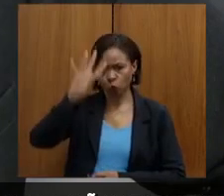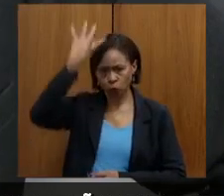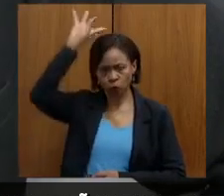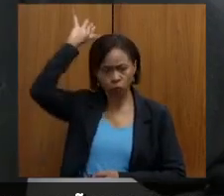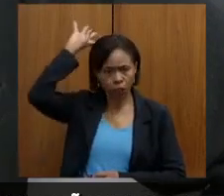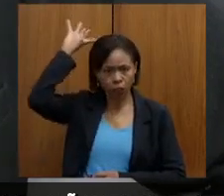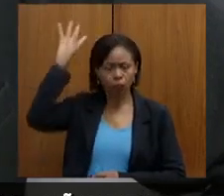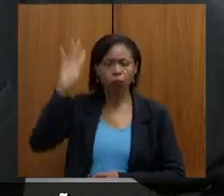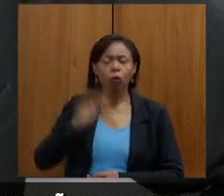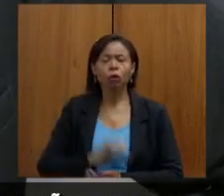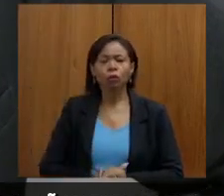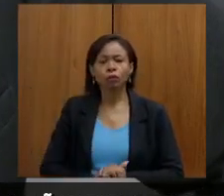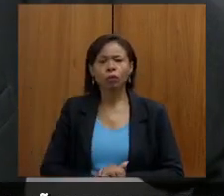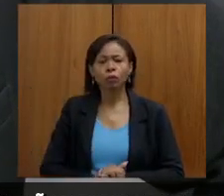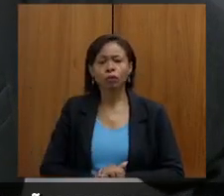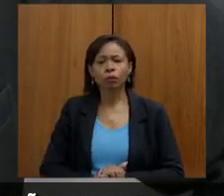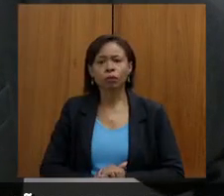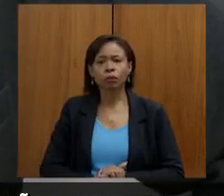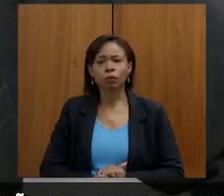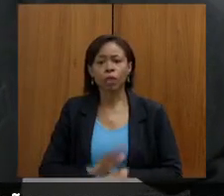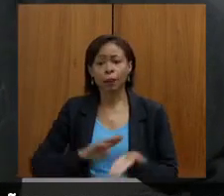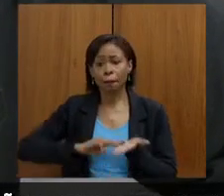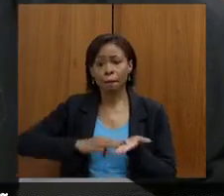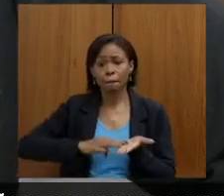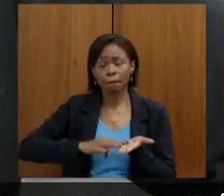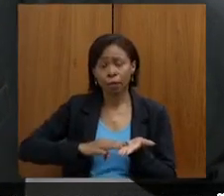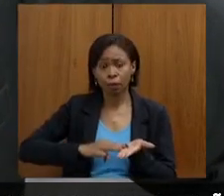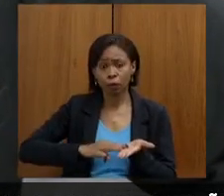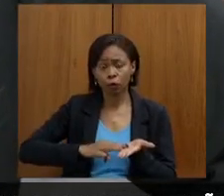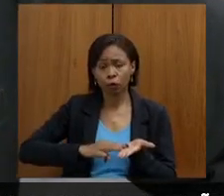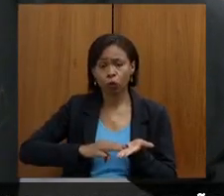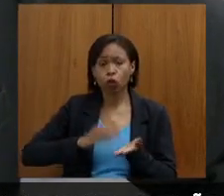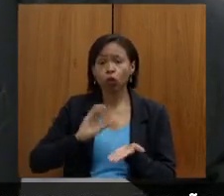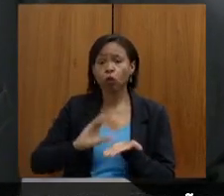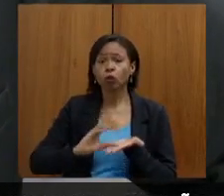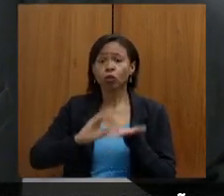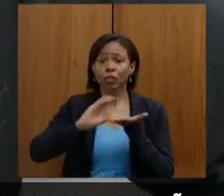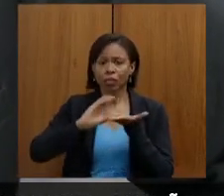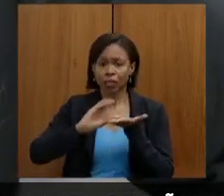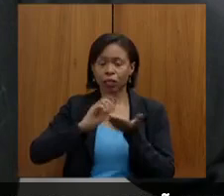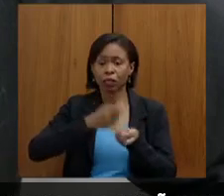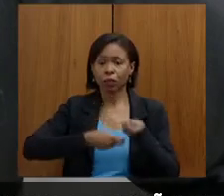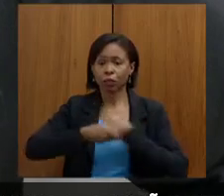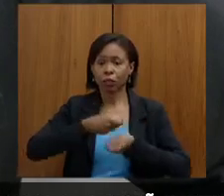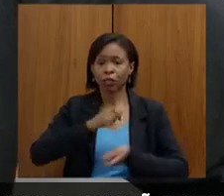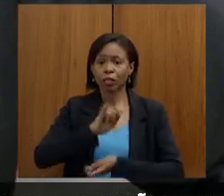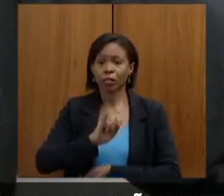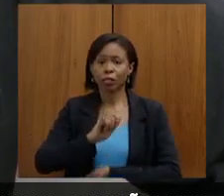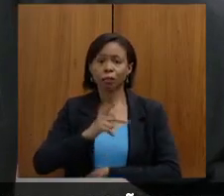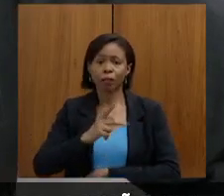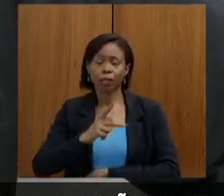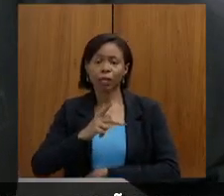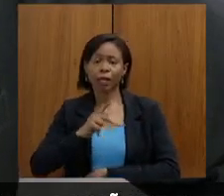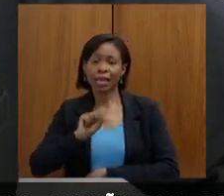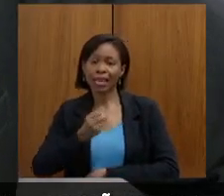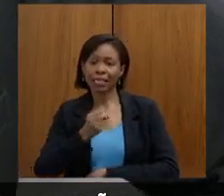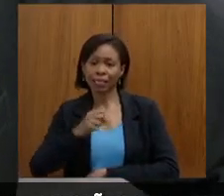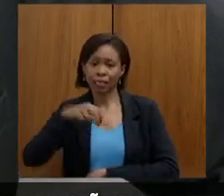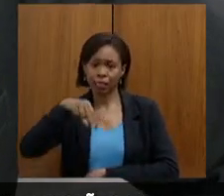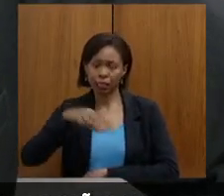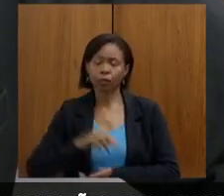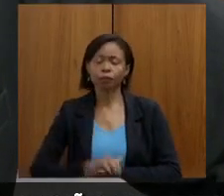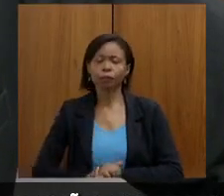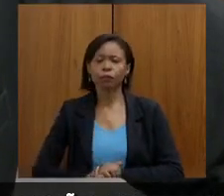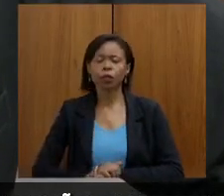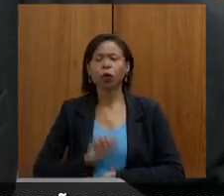condição de membro Nato do Conselho de administração do ipsm tem feito para